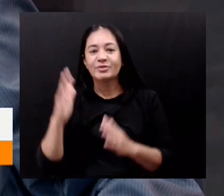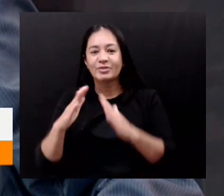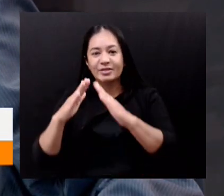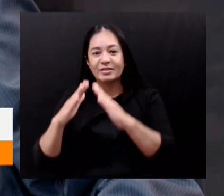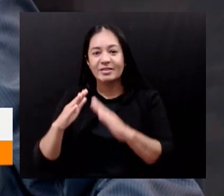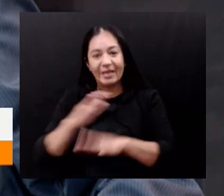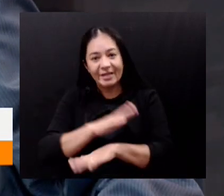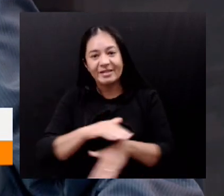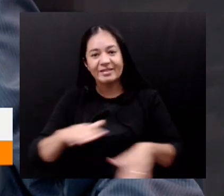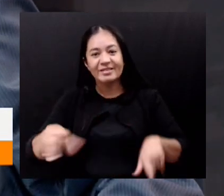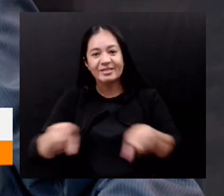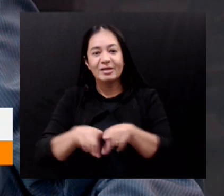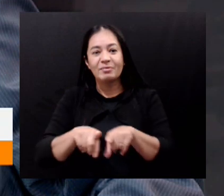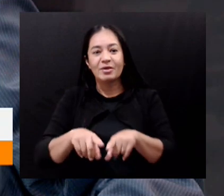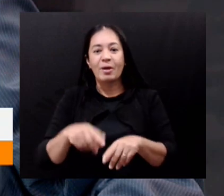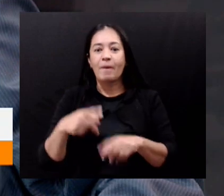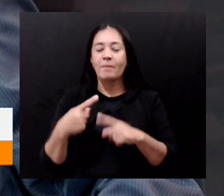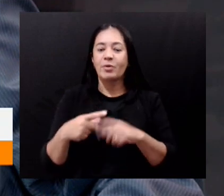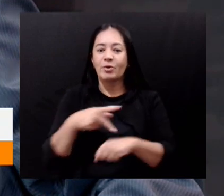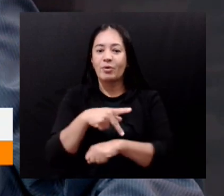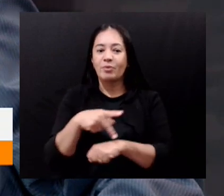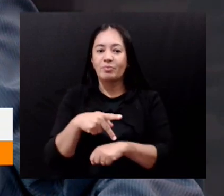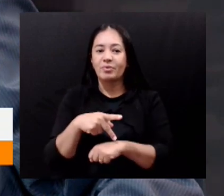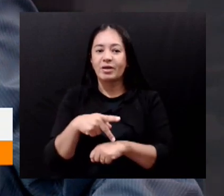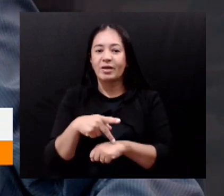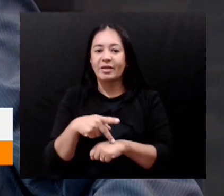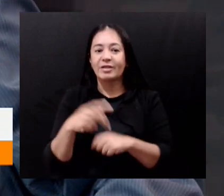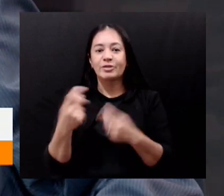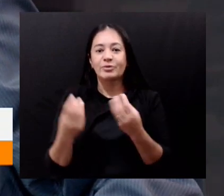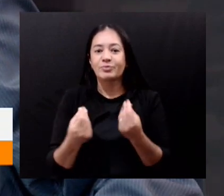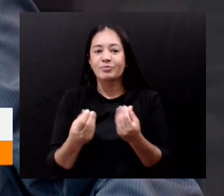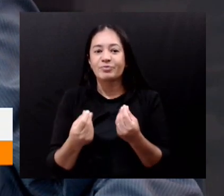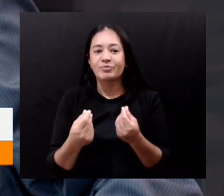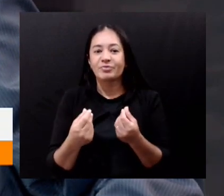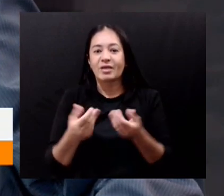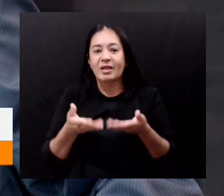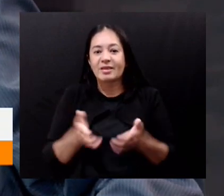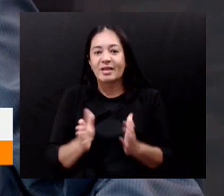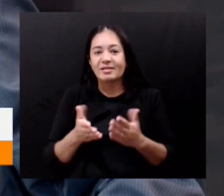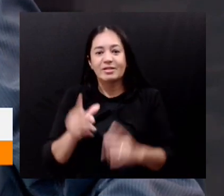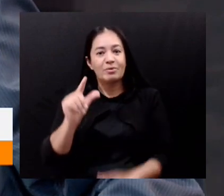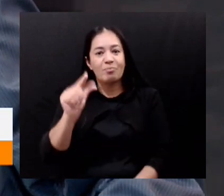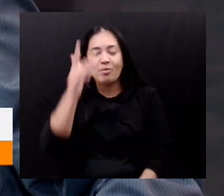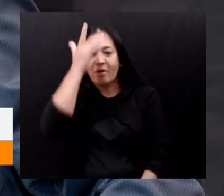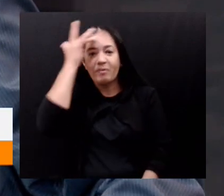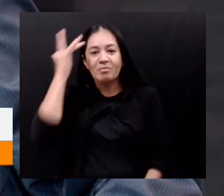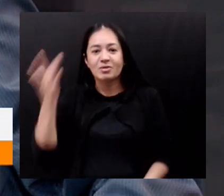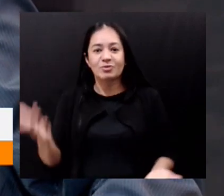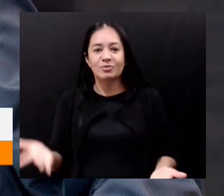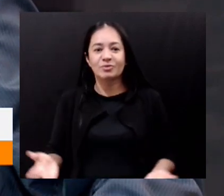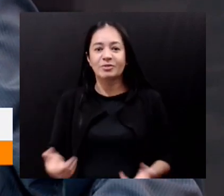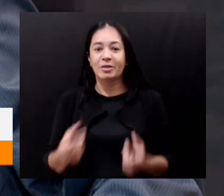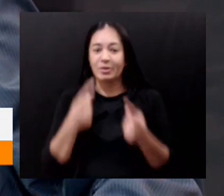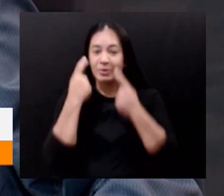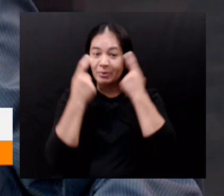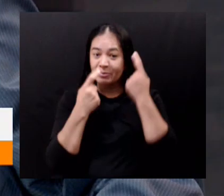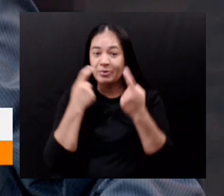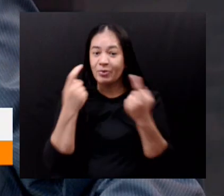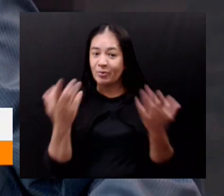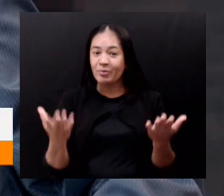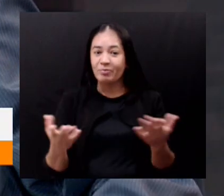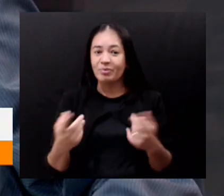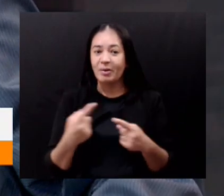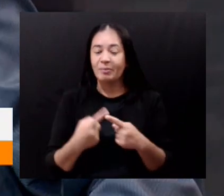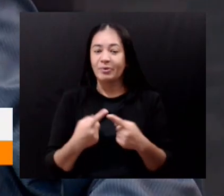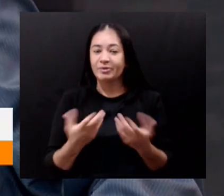cada ano tem menos, nascimentos, Nascimentos. e Aham. isso preocupa bastante, né, porque nesse ponto de vista você vai ver, vai encolhendo,